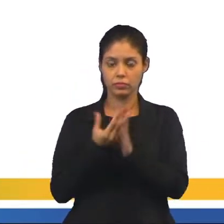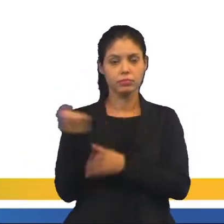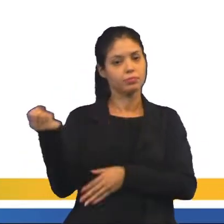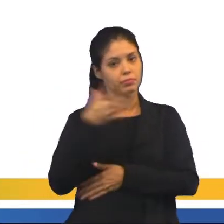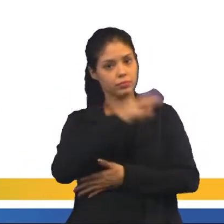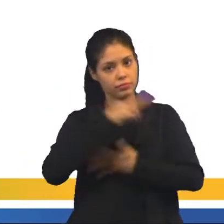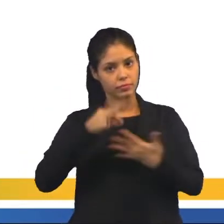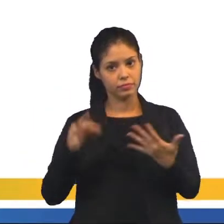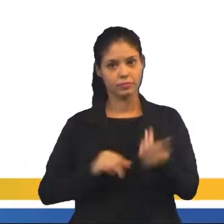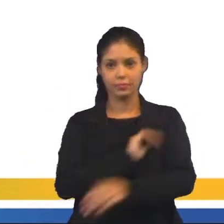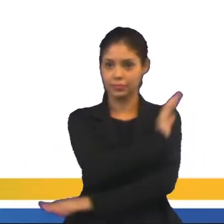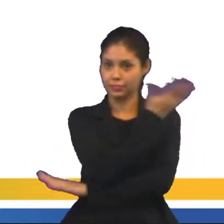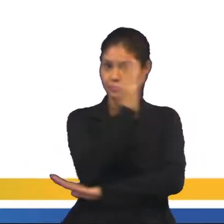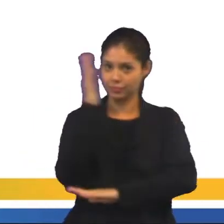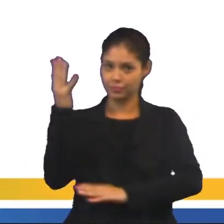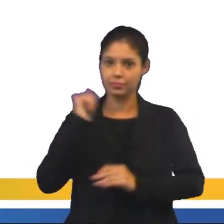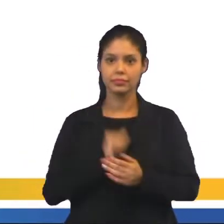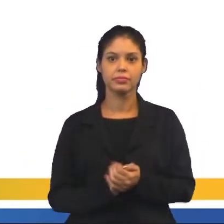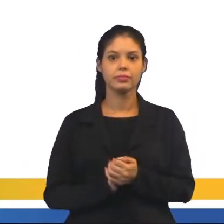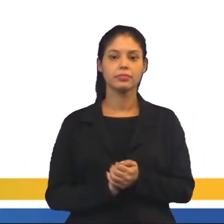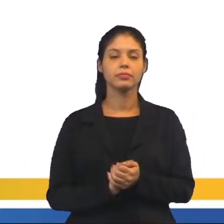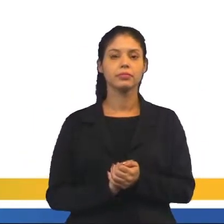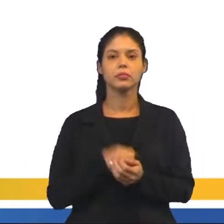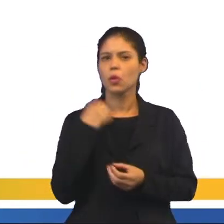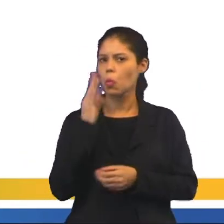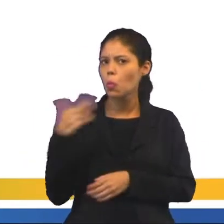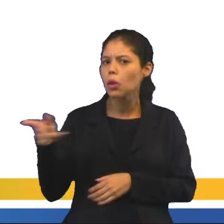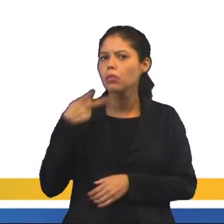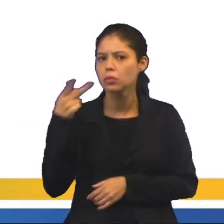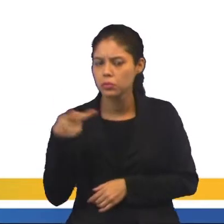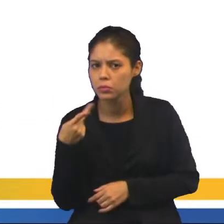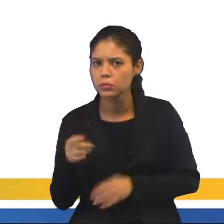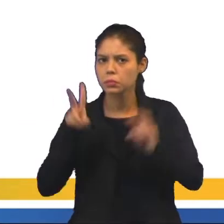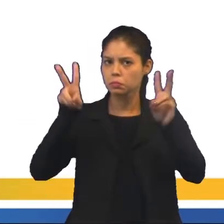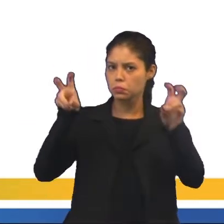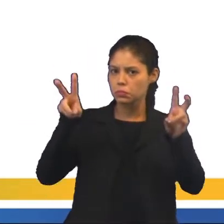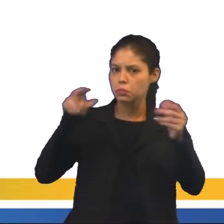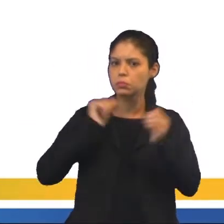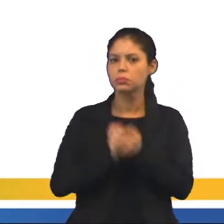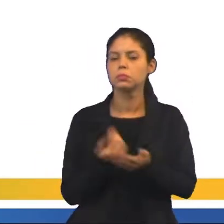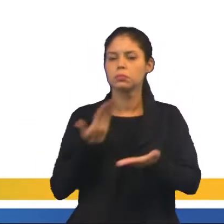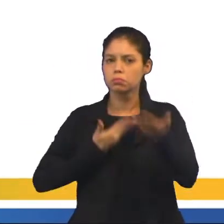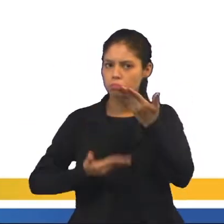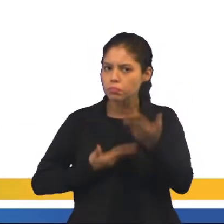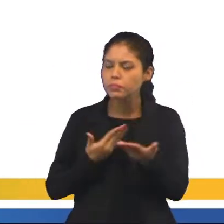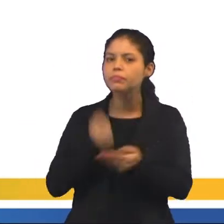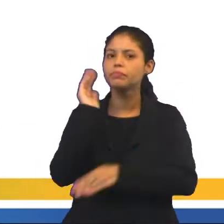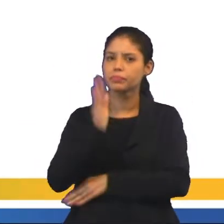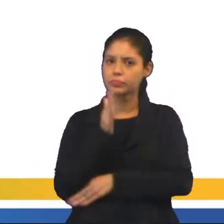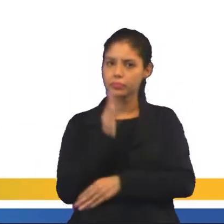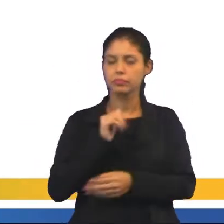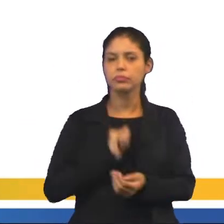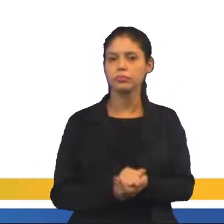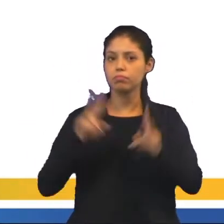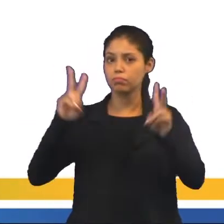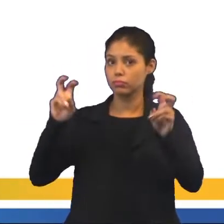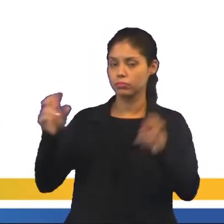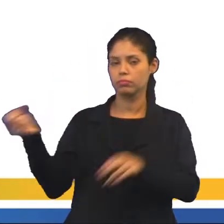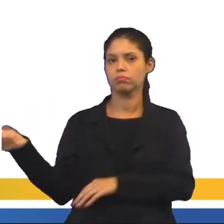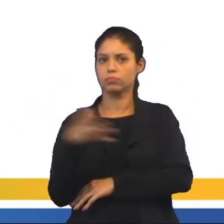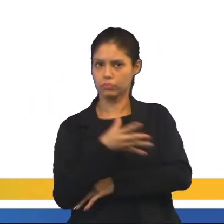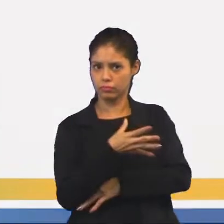gera novos elementos da paisagem. Quando a gente fala sobre isso, essa integração, já é uma